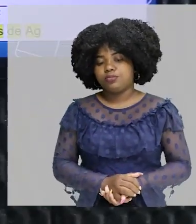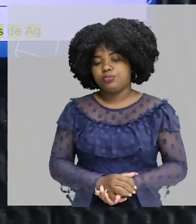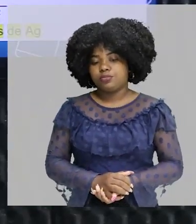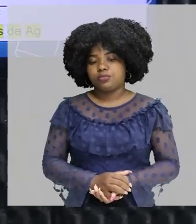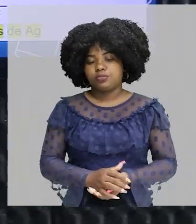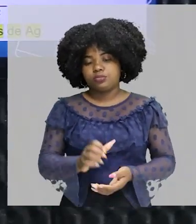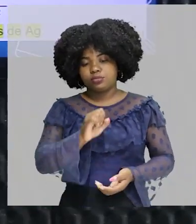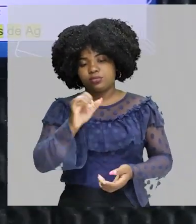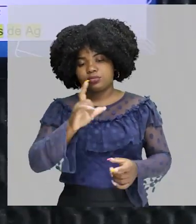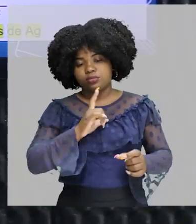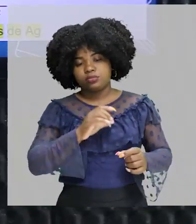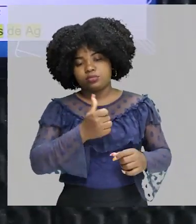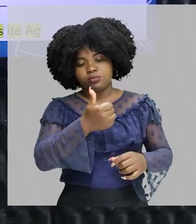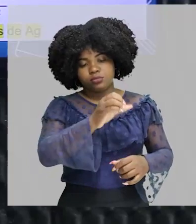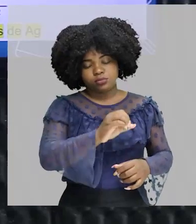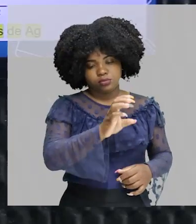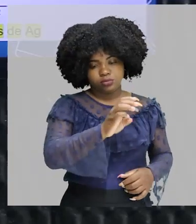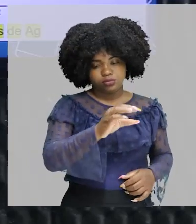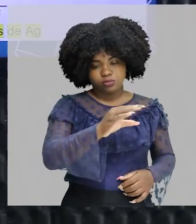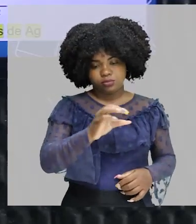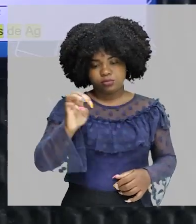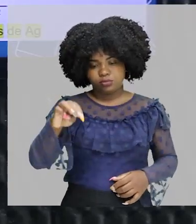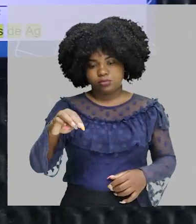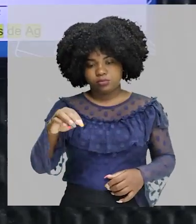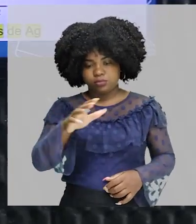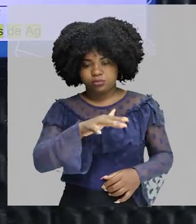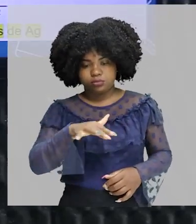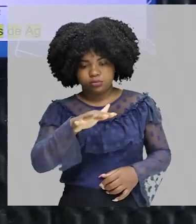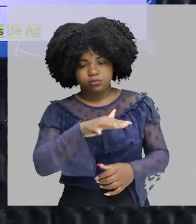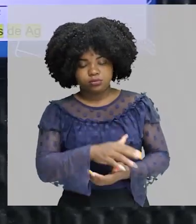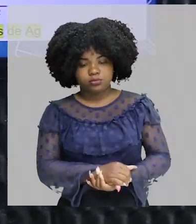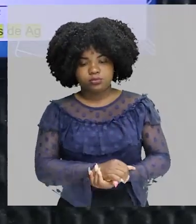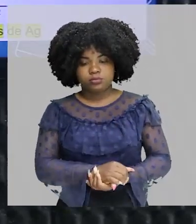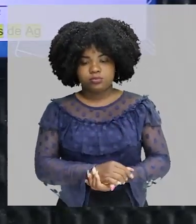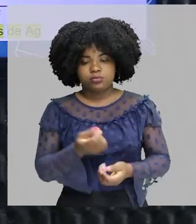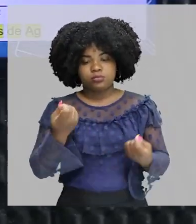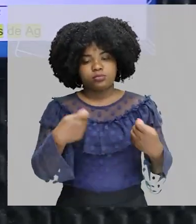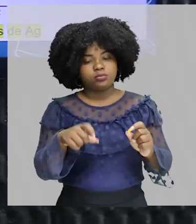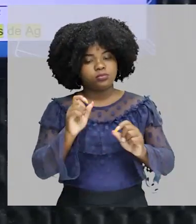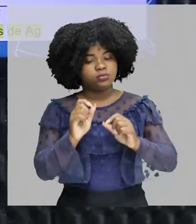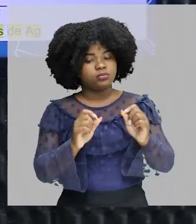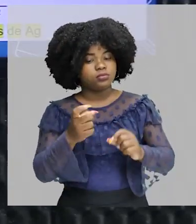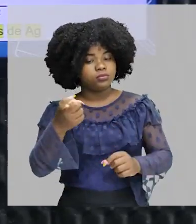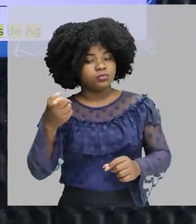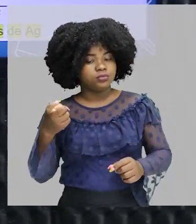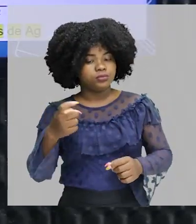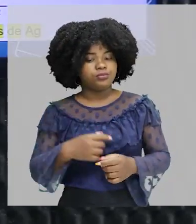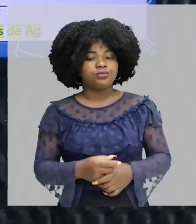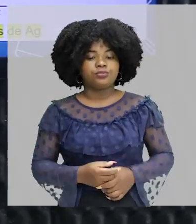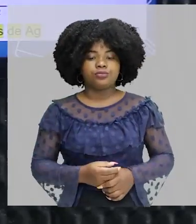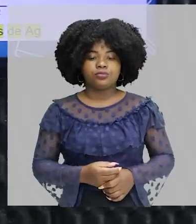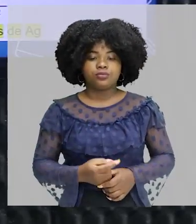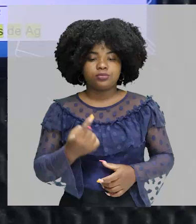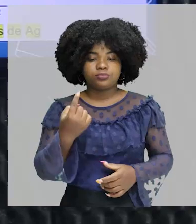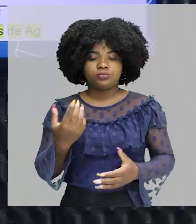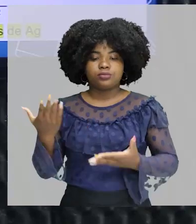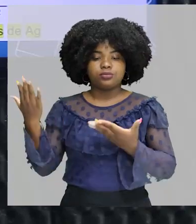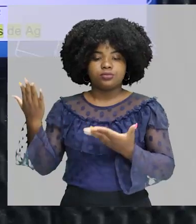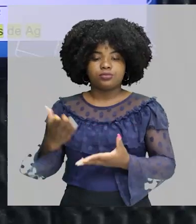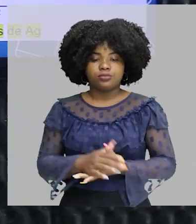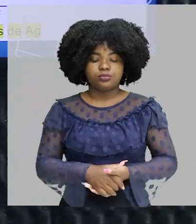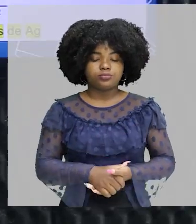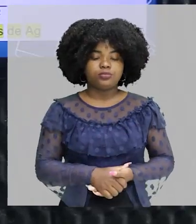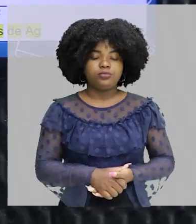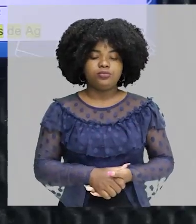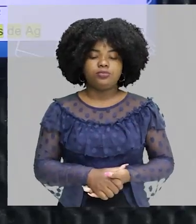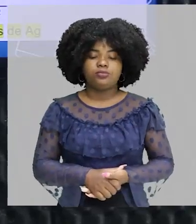10 centímetros quadrados de área, então em 10 centímetros quadrados vamos ter x gramas de prata,